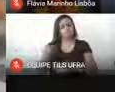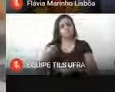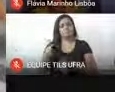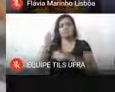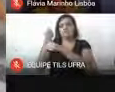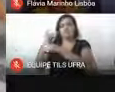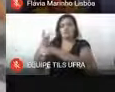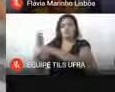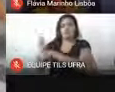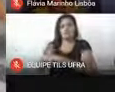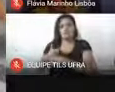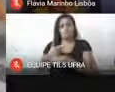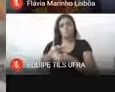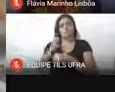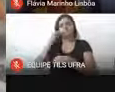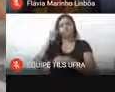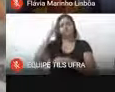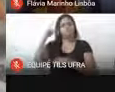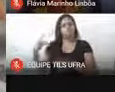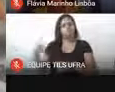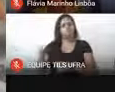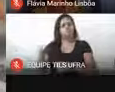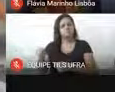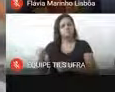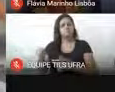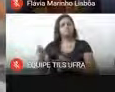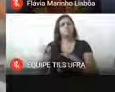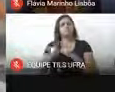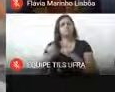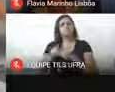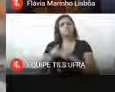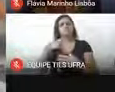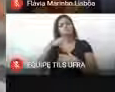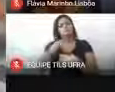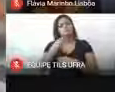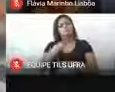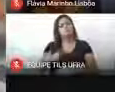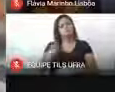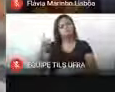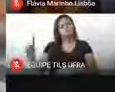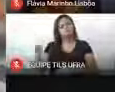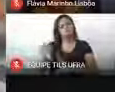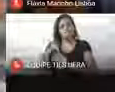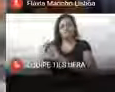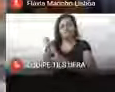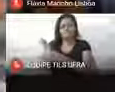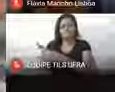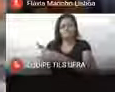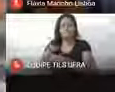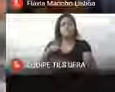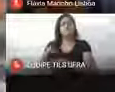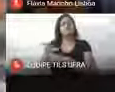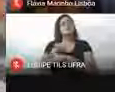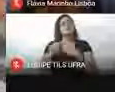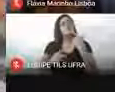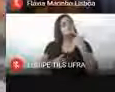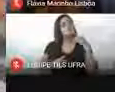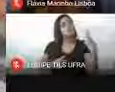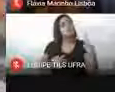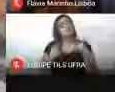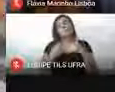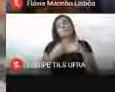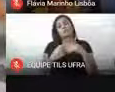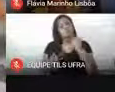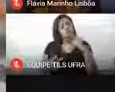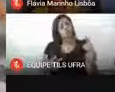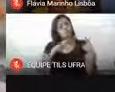o seu conhecimento, né, a sua forma de vida, tudo isso está impresso na língua, porque língua é cultura. Língua